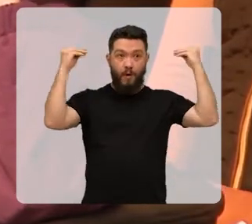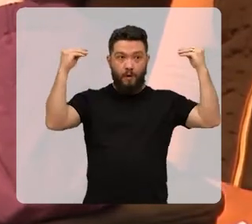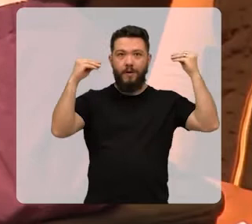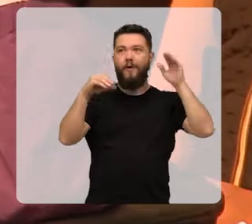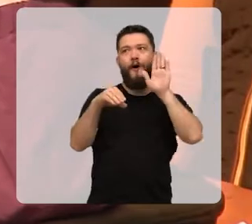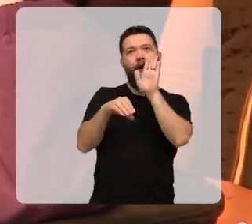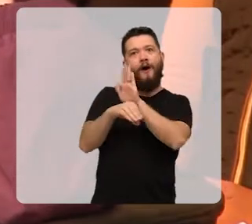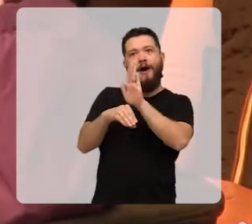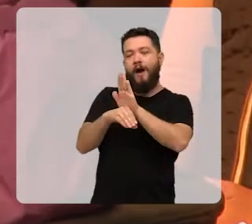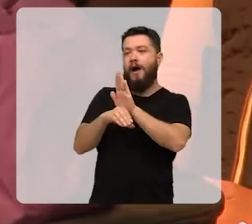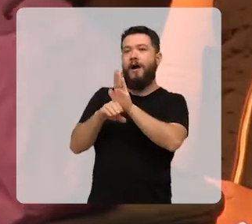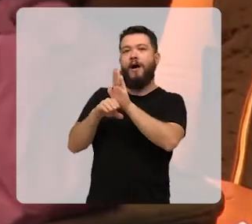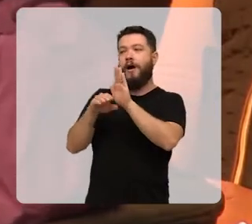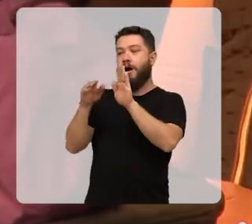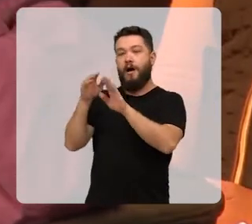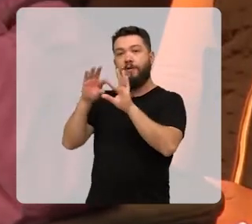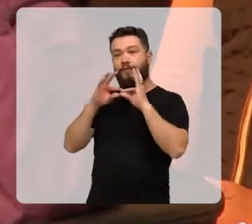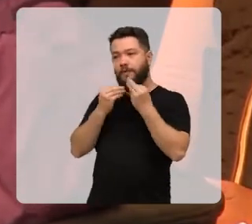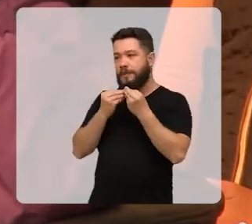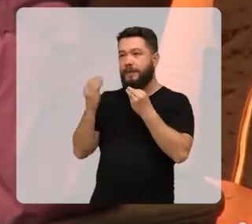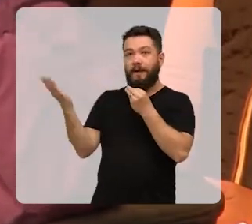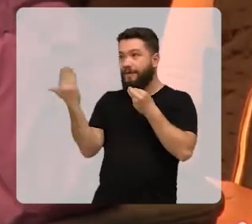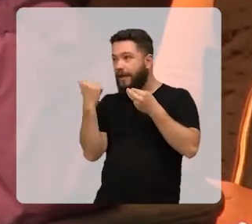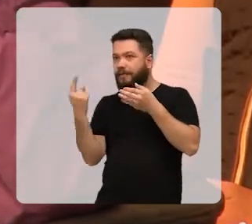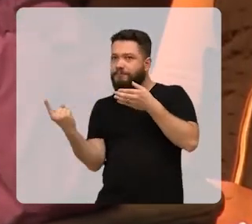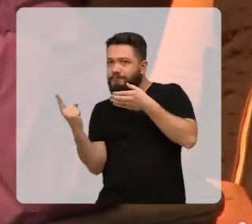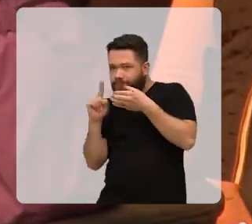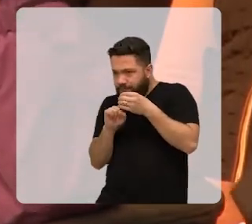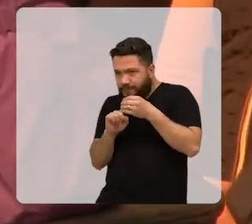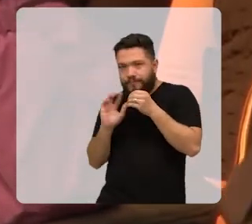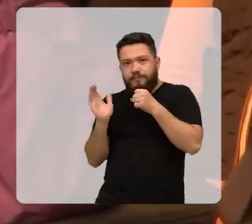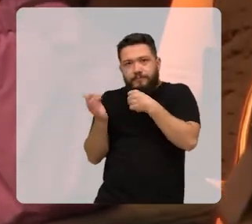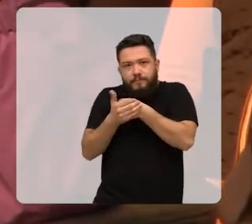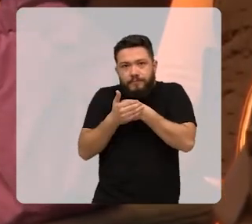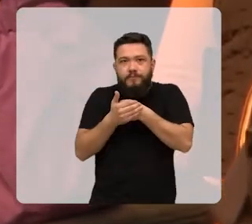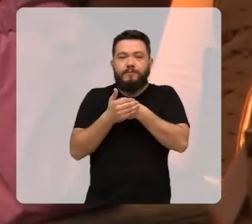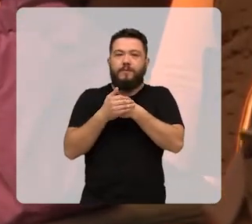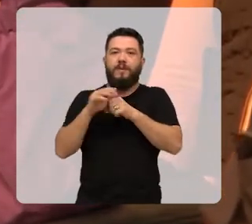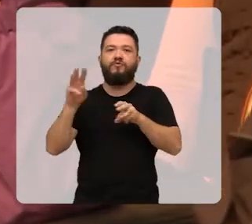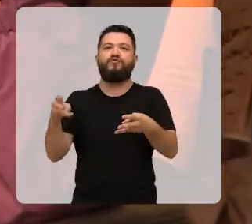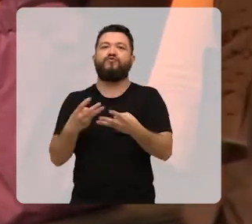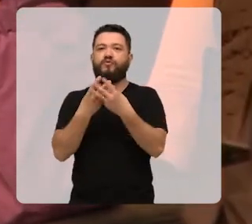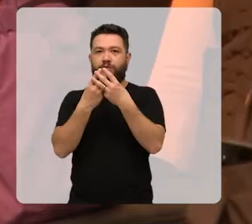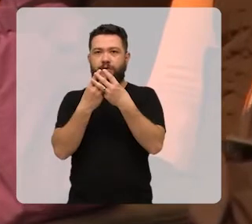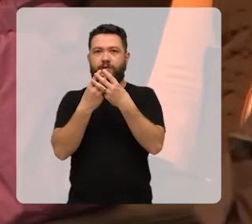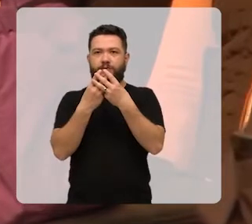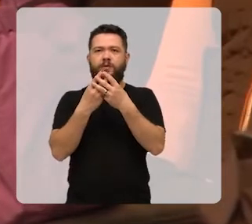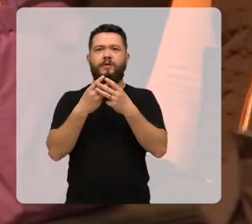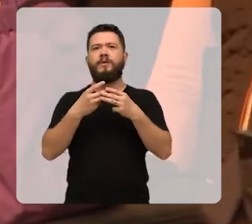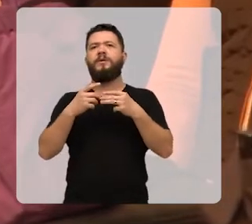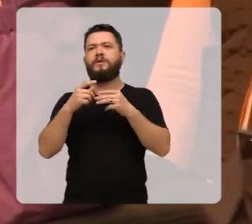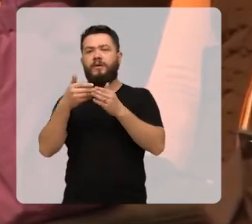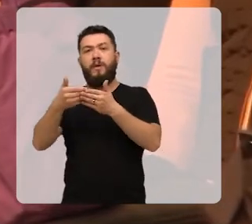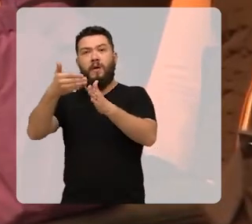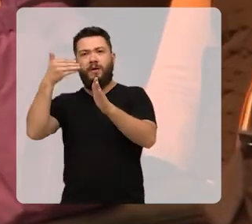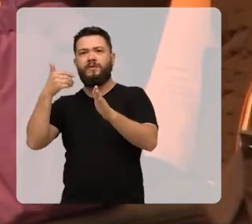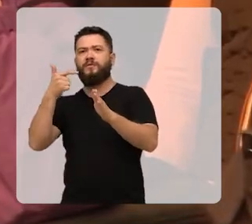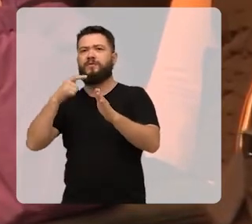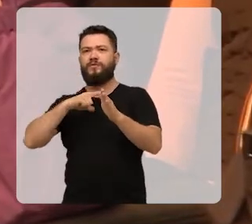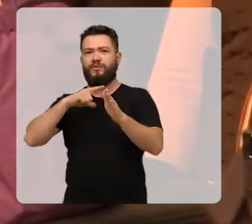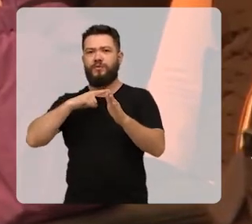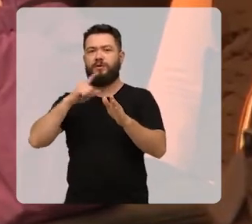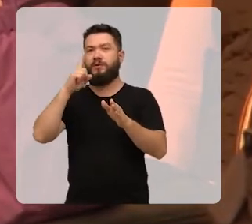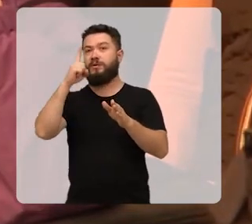alguns judeus. Antes da guerra a Holanda tinha mais ou menos 140 mil judeus 1,5